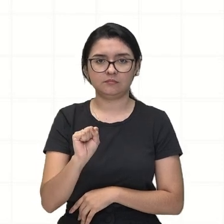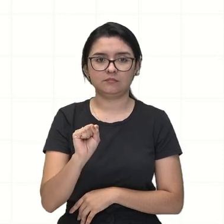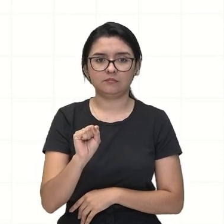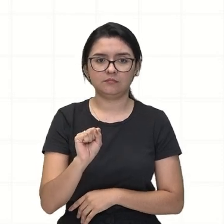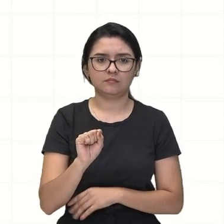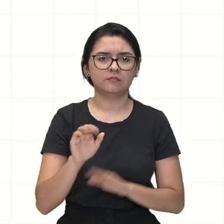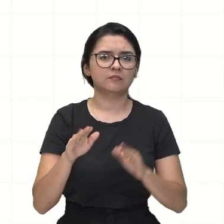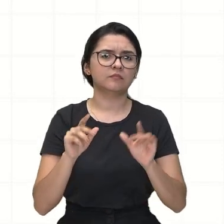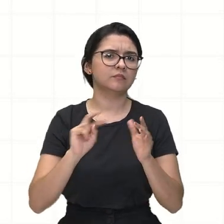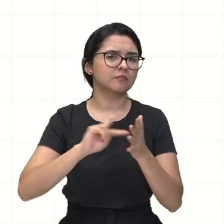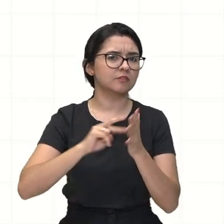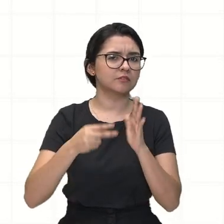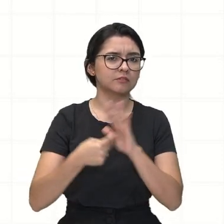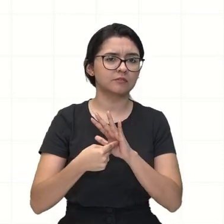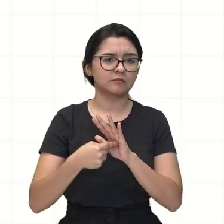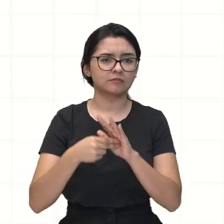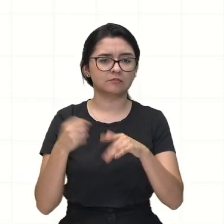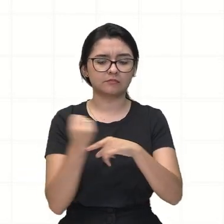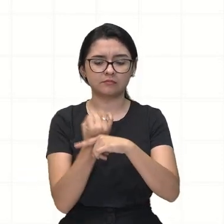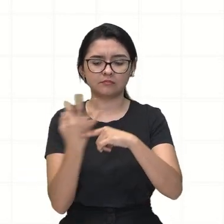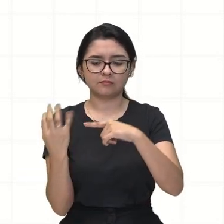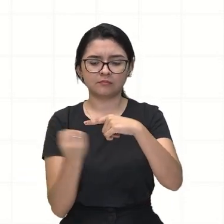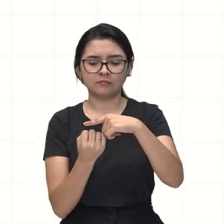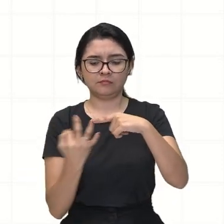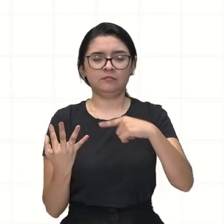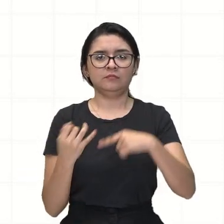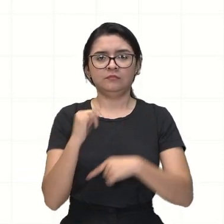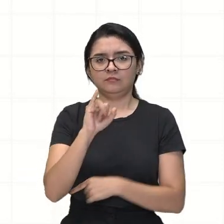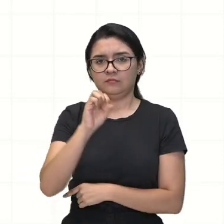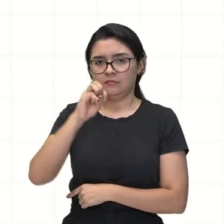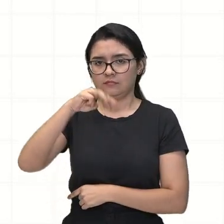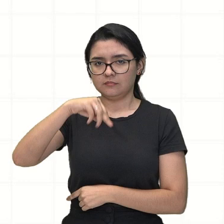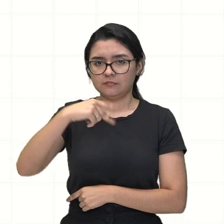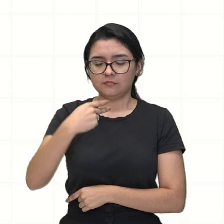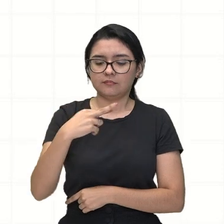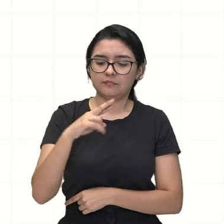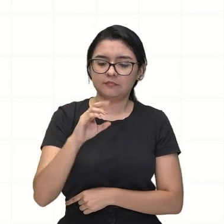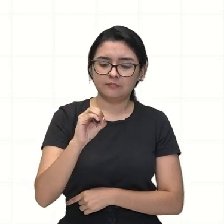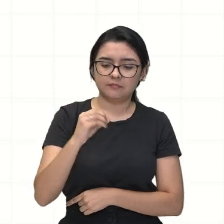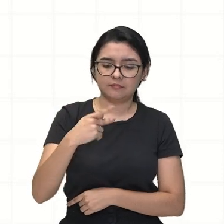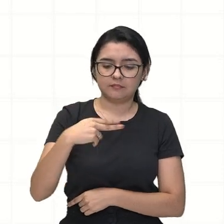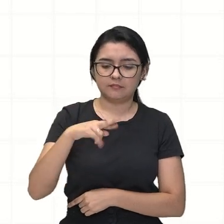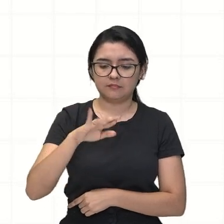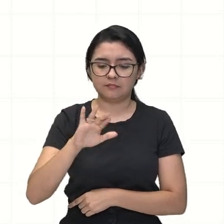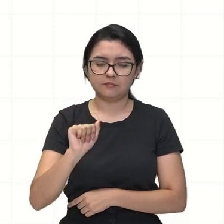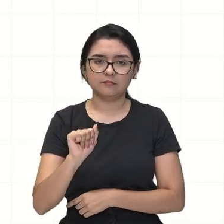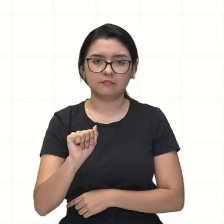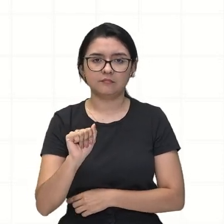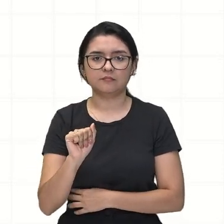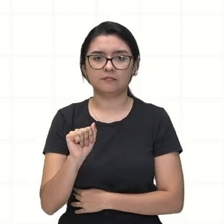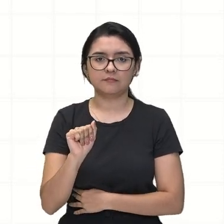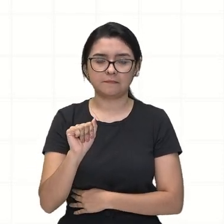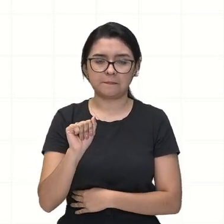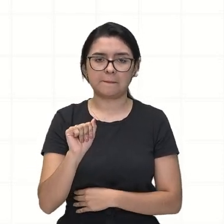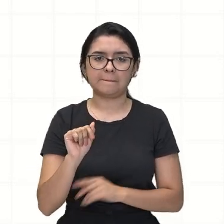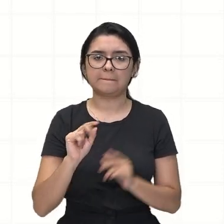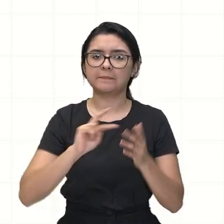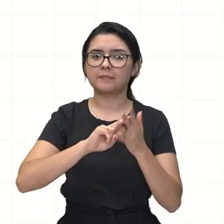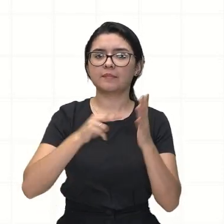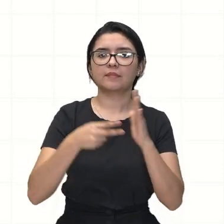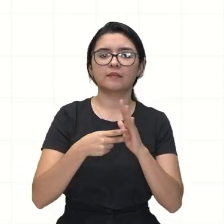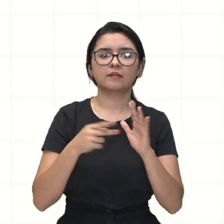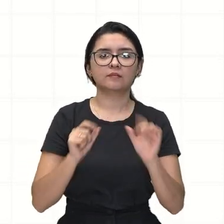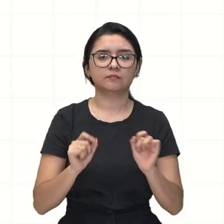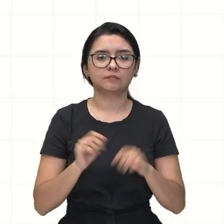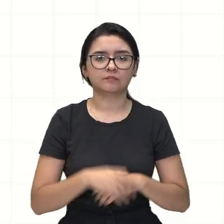o que é uma fração imprópria? Vamos ver a definição, ó. Uma fração imprópria é aquela